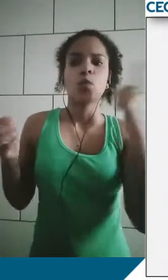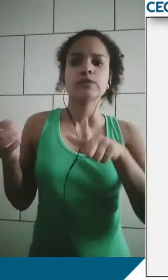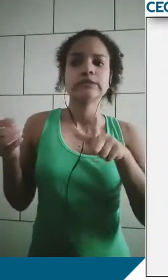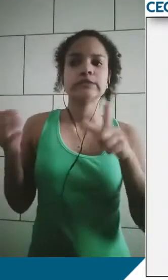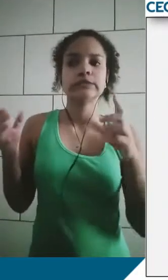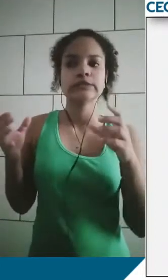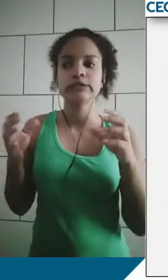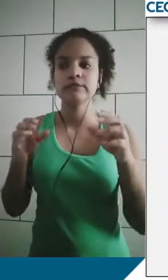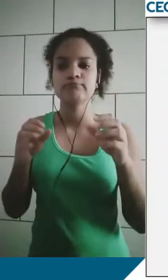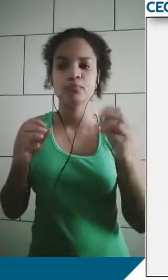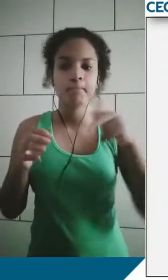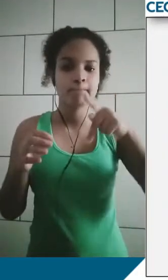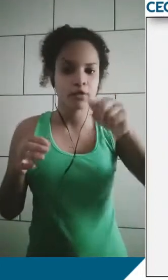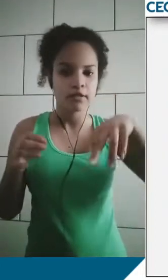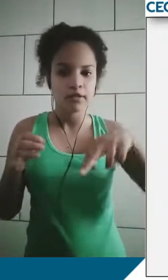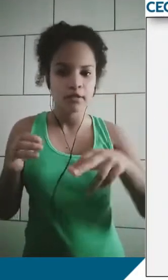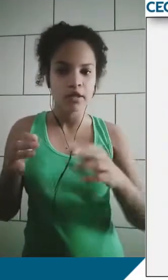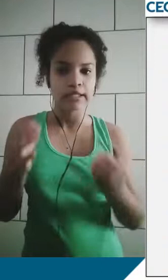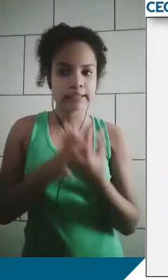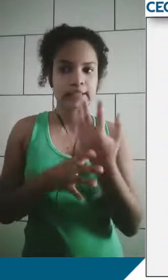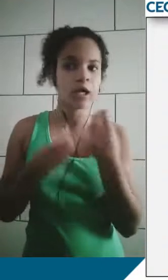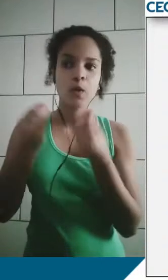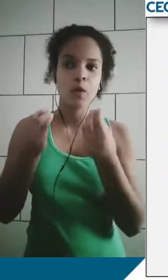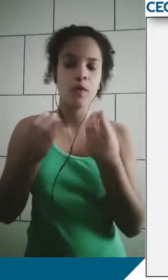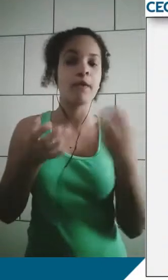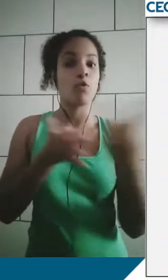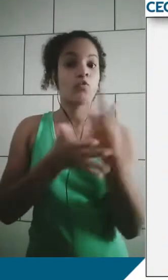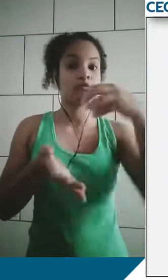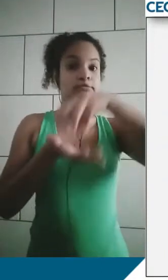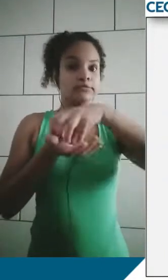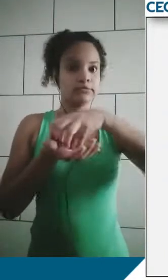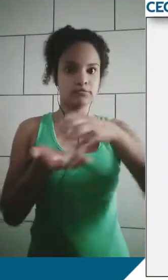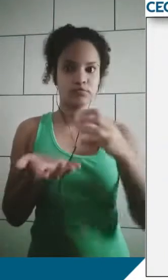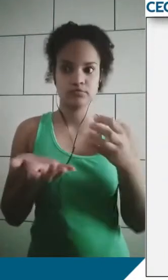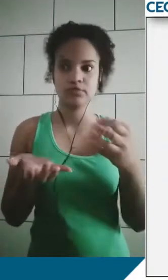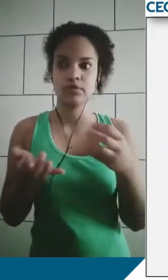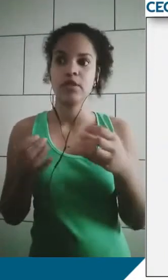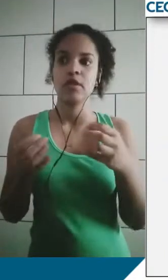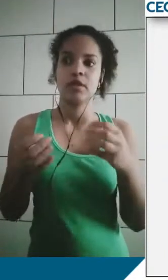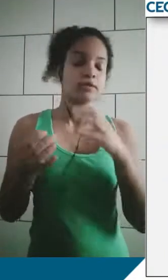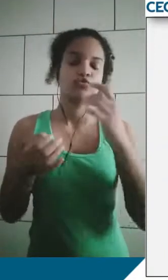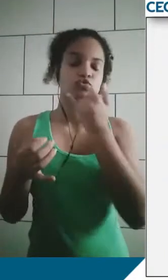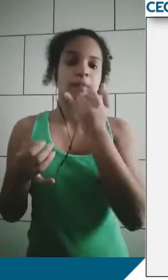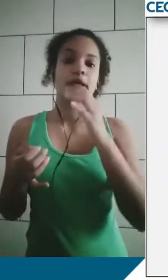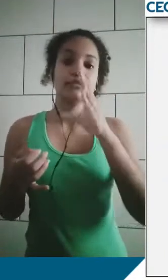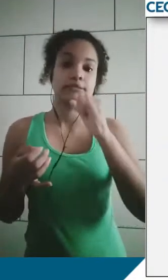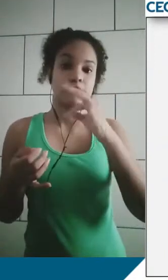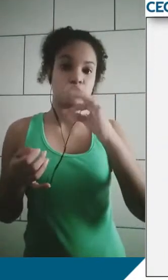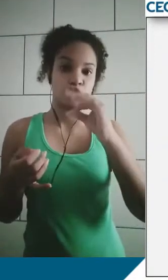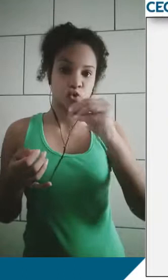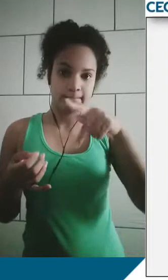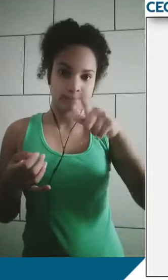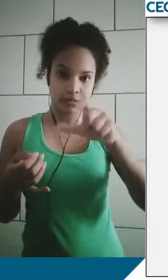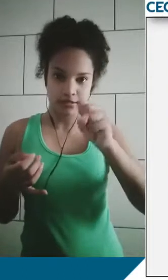ocorre no citoplasma da célula. E o código genético está na sequência de nucleotides do DNA no